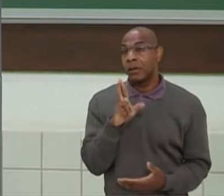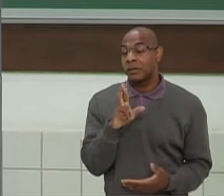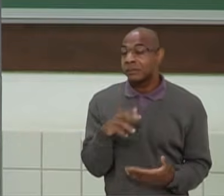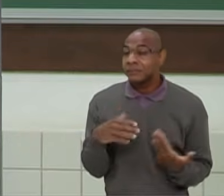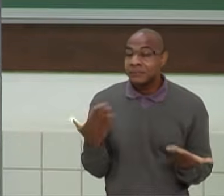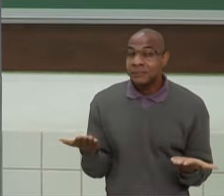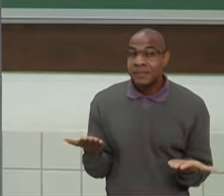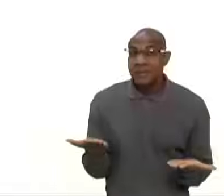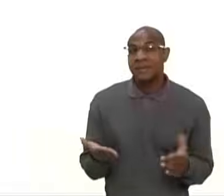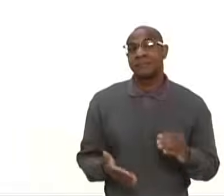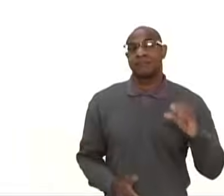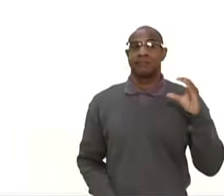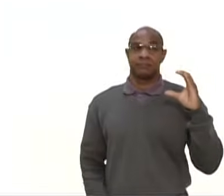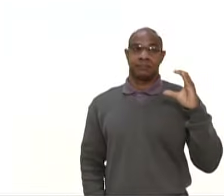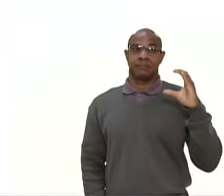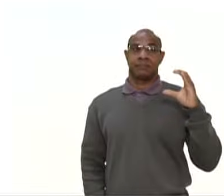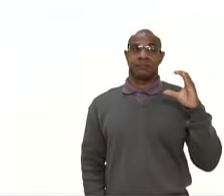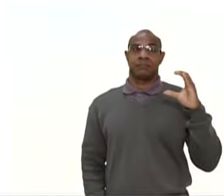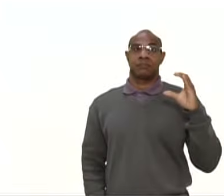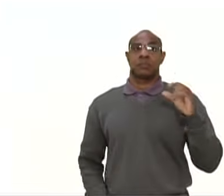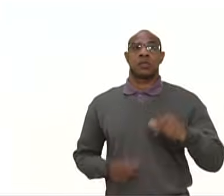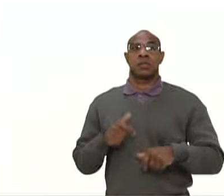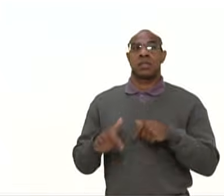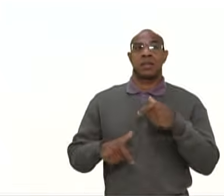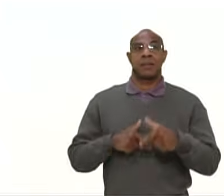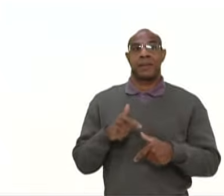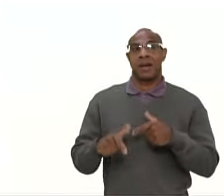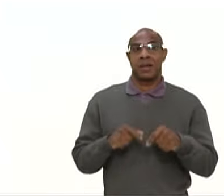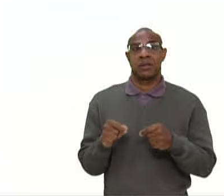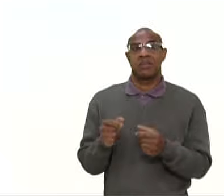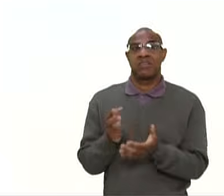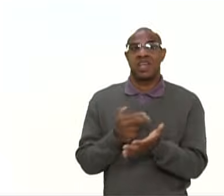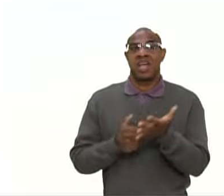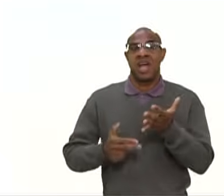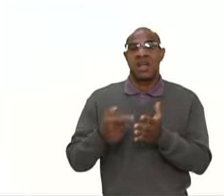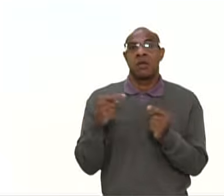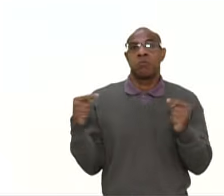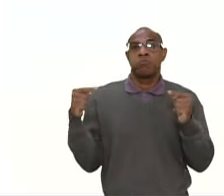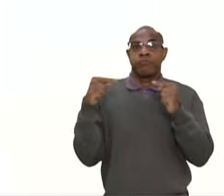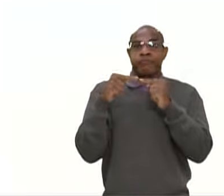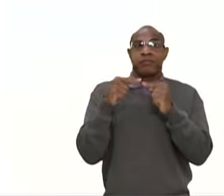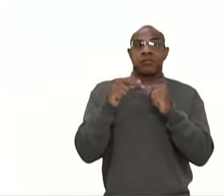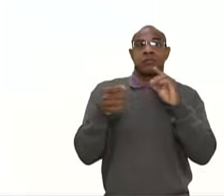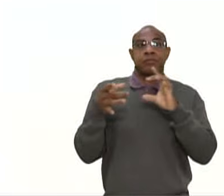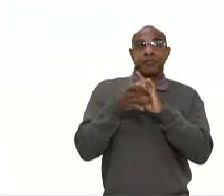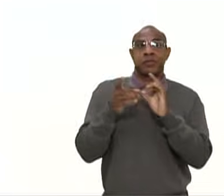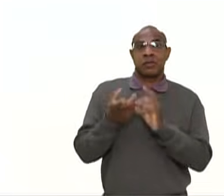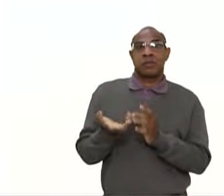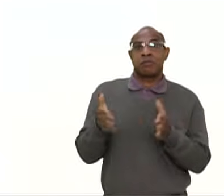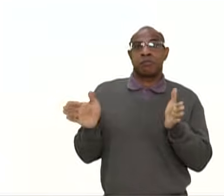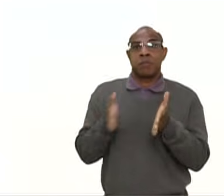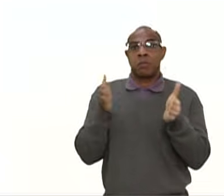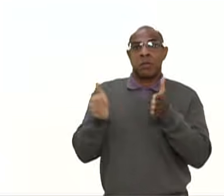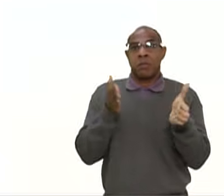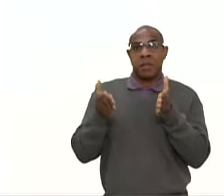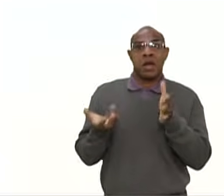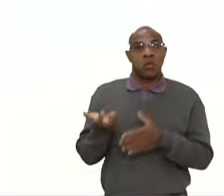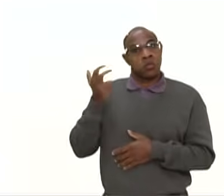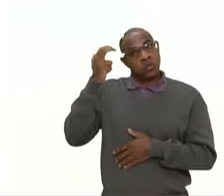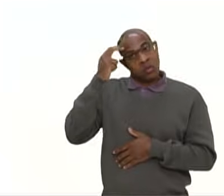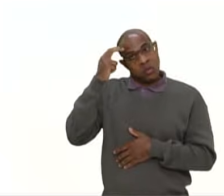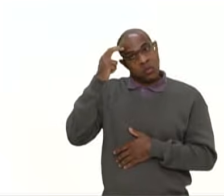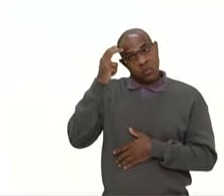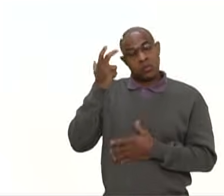Resposta letra C. A obra de arte se identifica com a lógica de reprodução cultural e econômica da